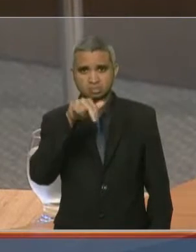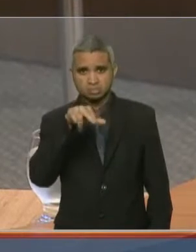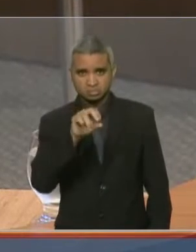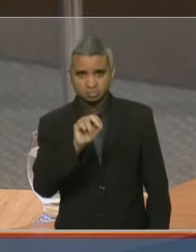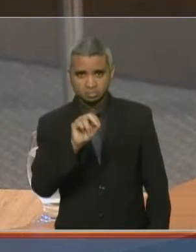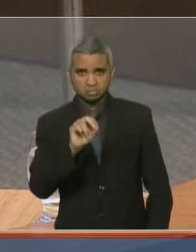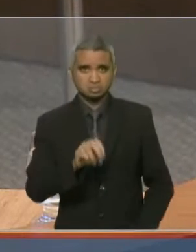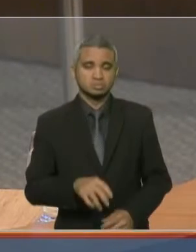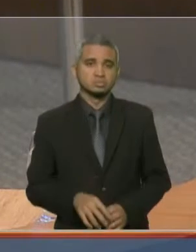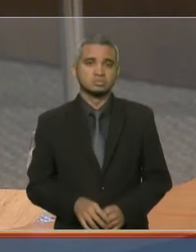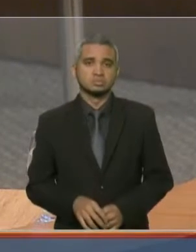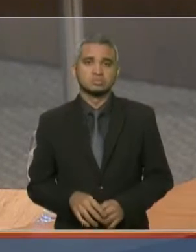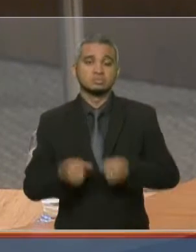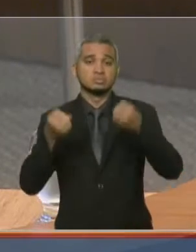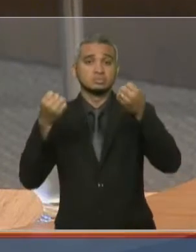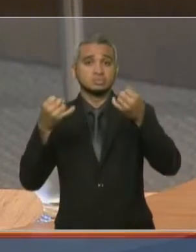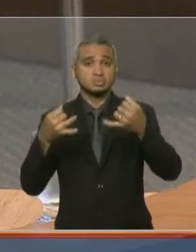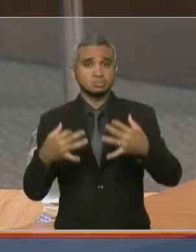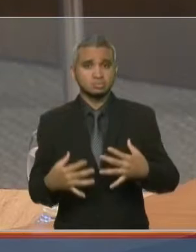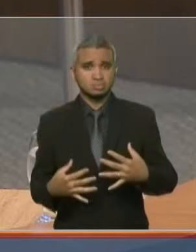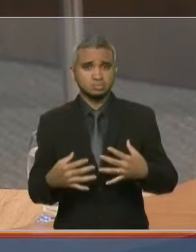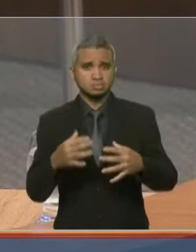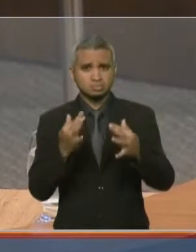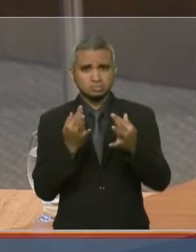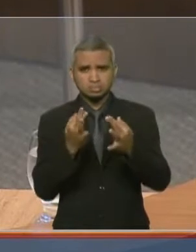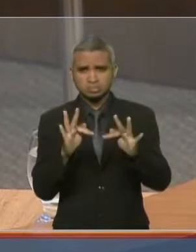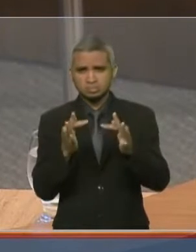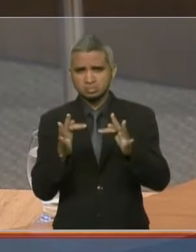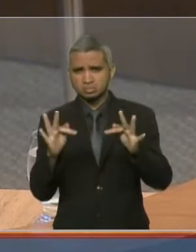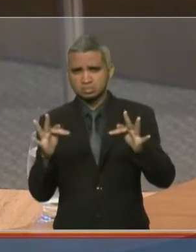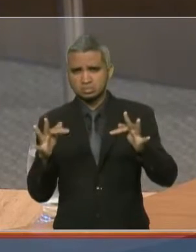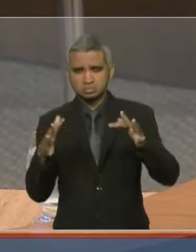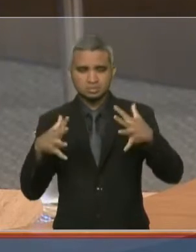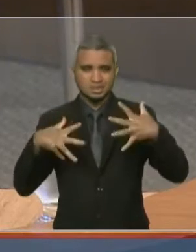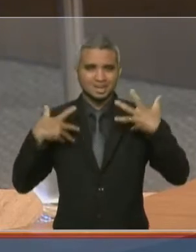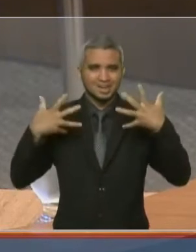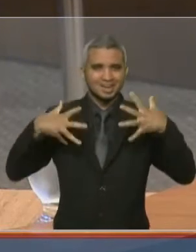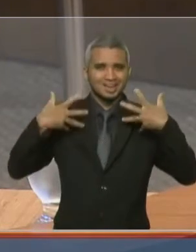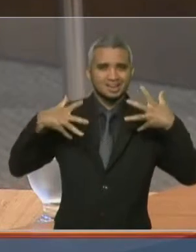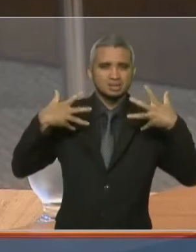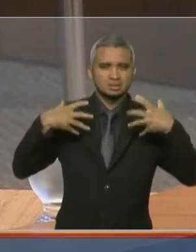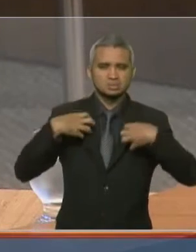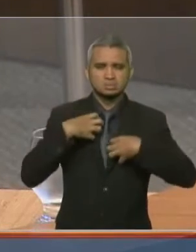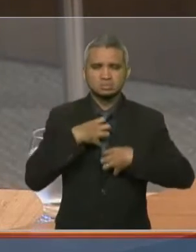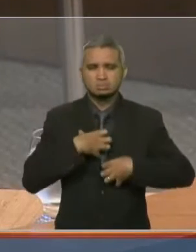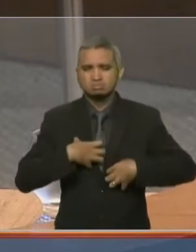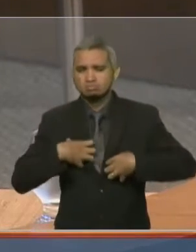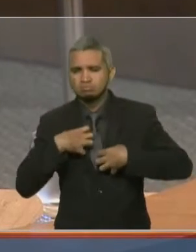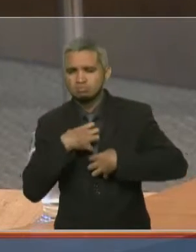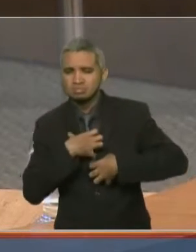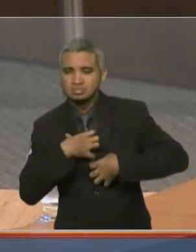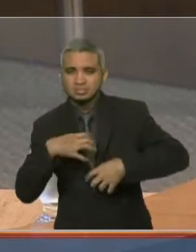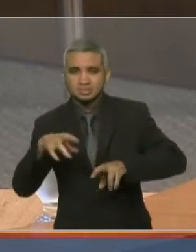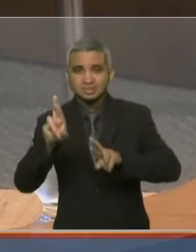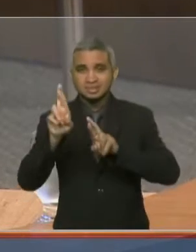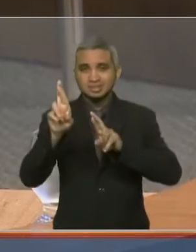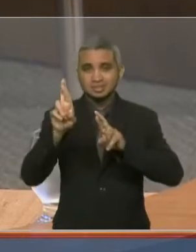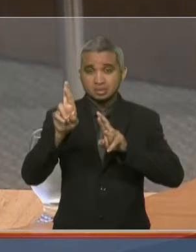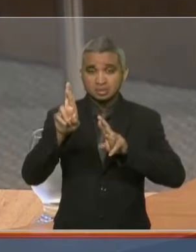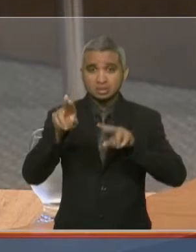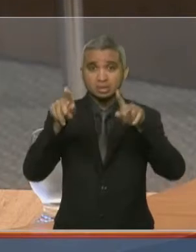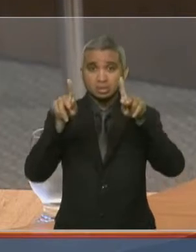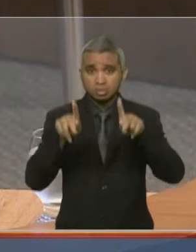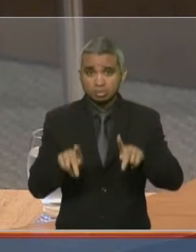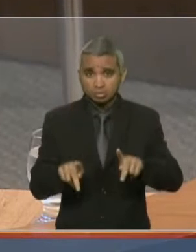que as dores e alegrias, as angústias e esperanças do povo, da sociedade, também têm que